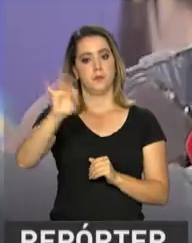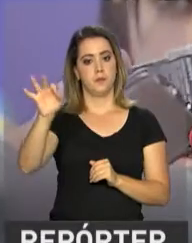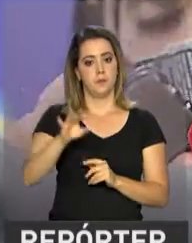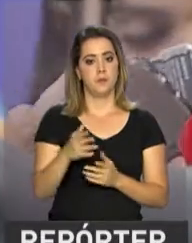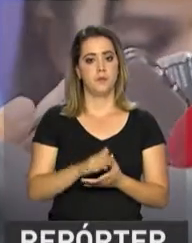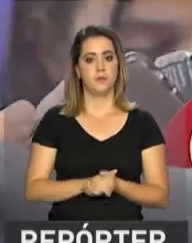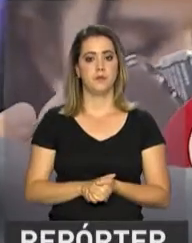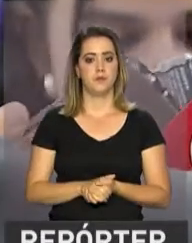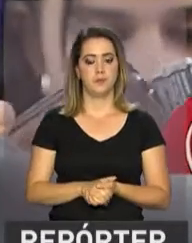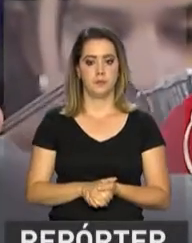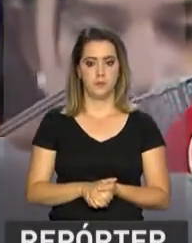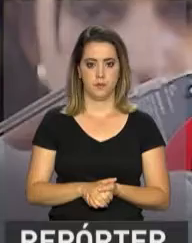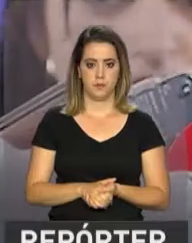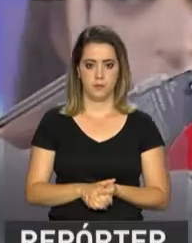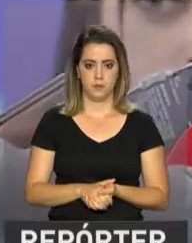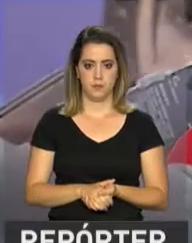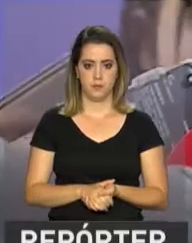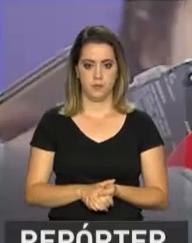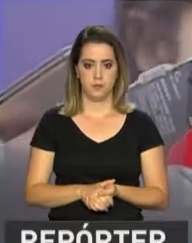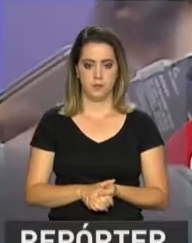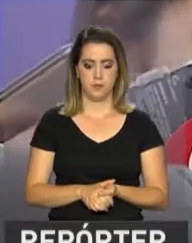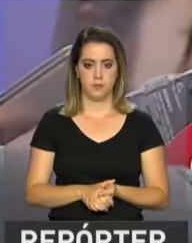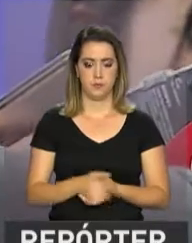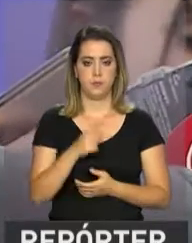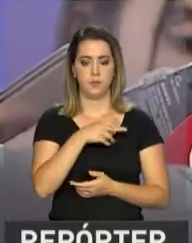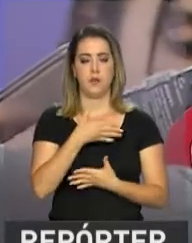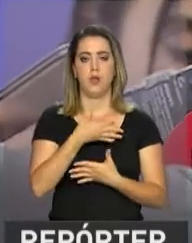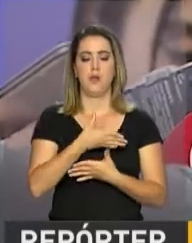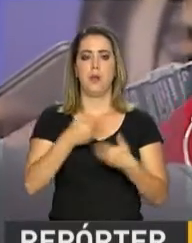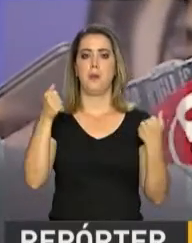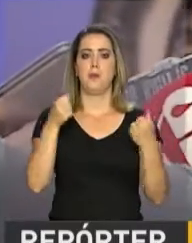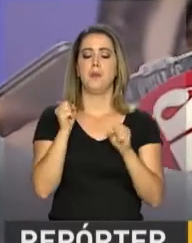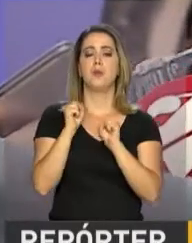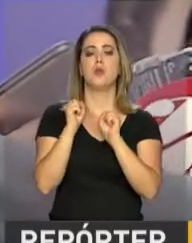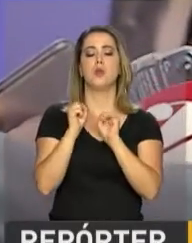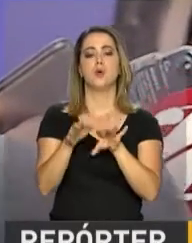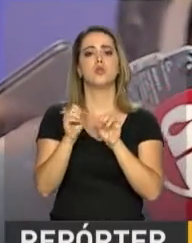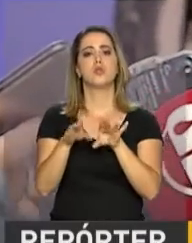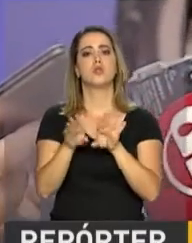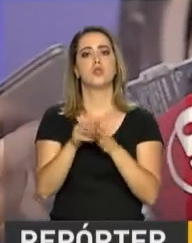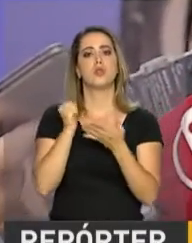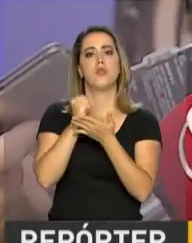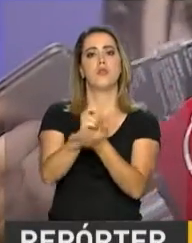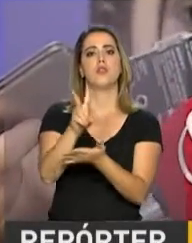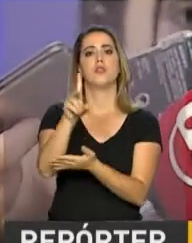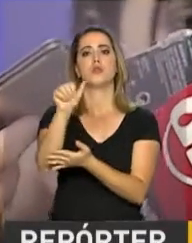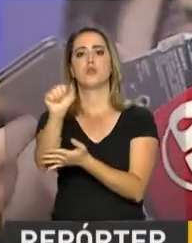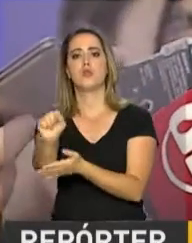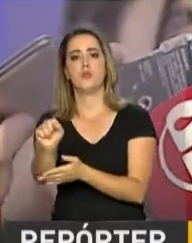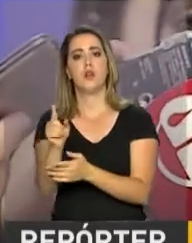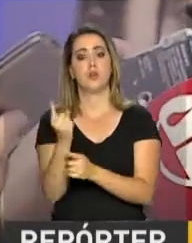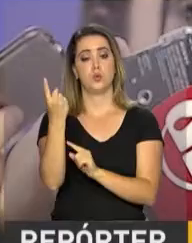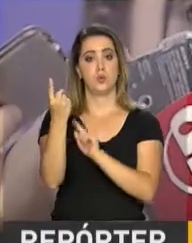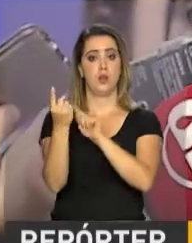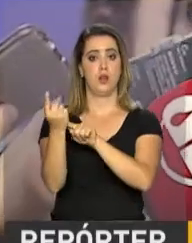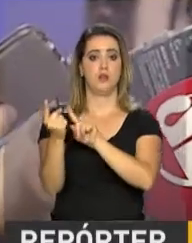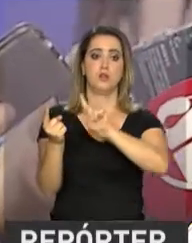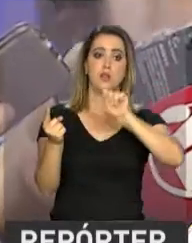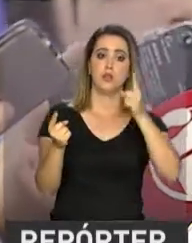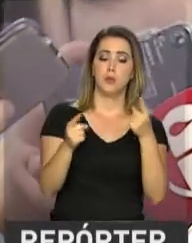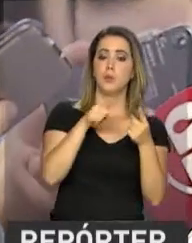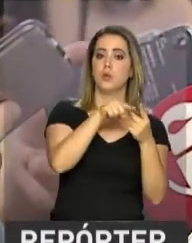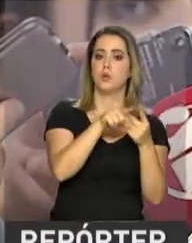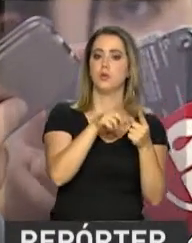eu acho que a melhora da infraestrutura as condições de oferta de vagas na rede pública de um lado por outro lado